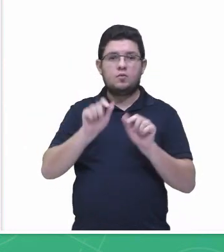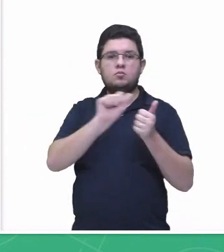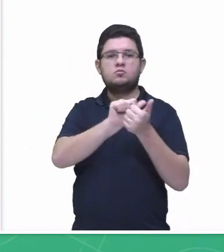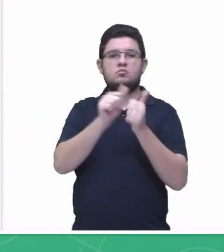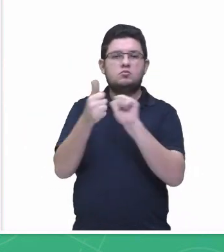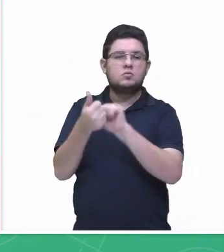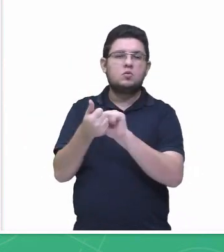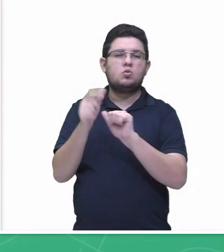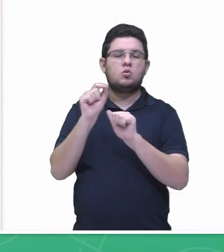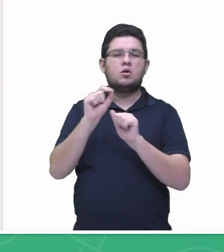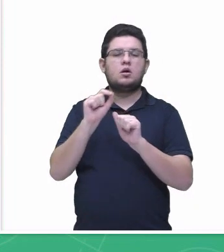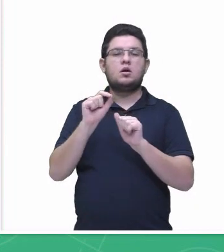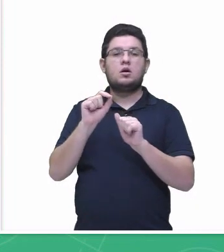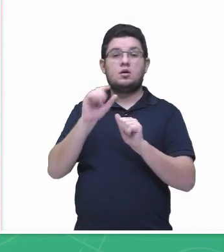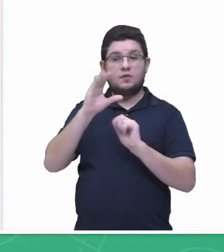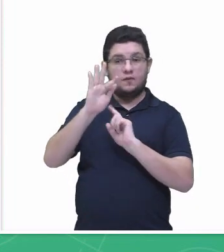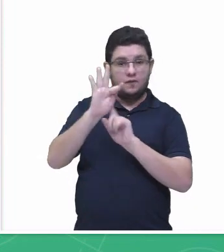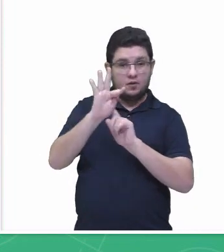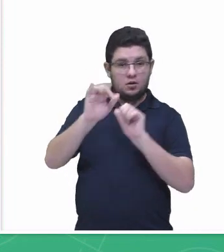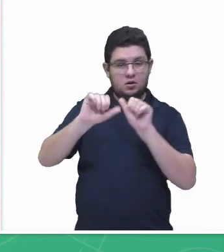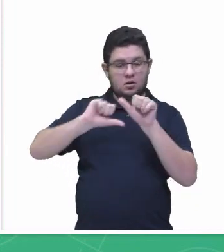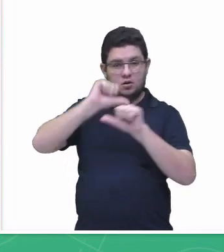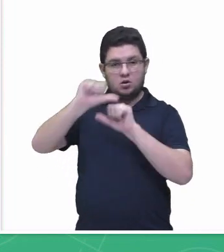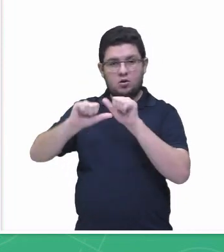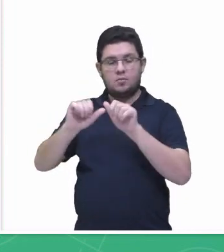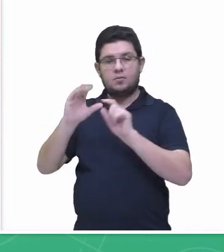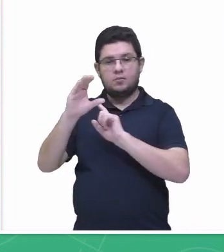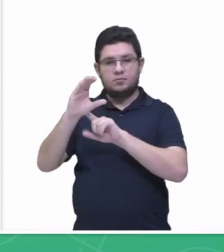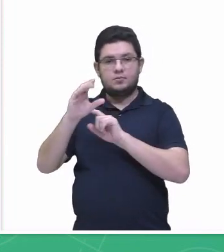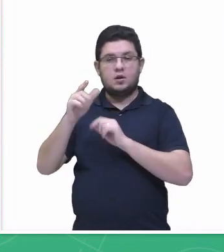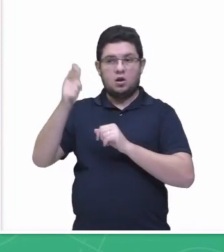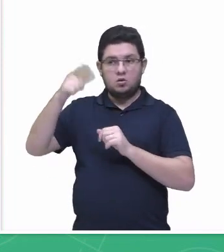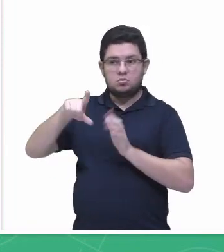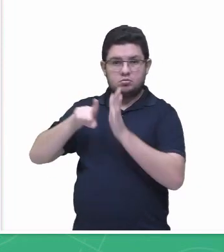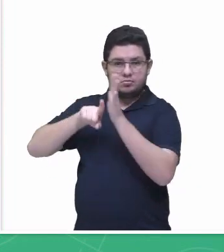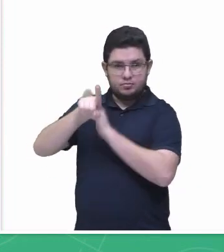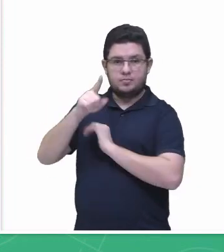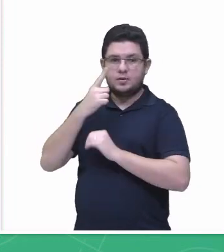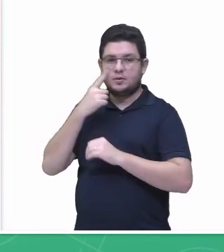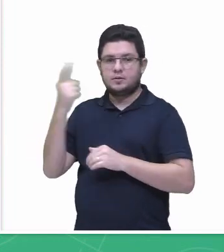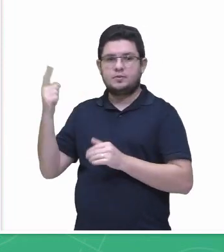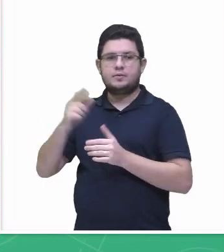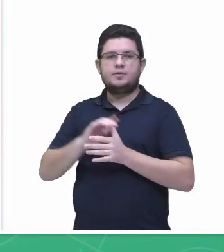Fahrenheit. Vamos agora para a próxima questão, a questão número 4.